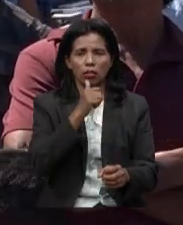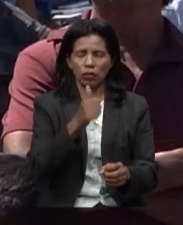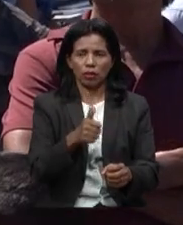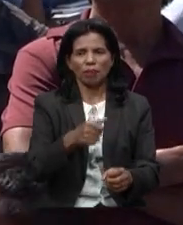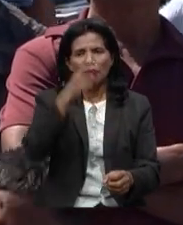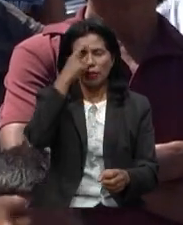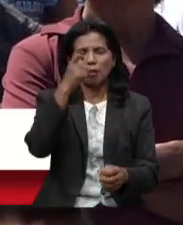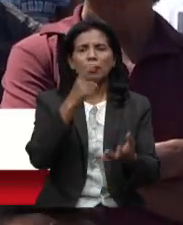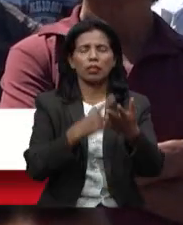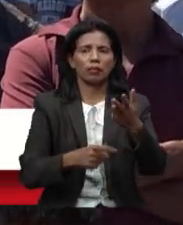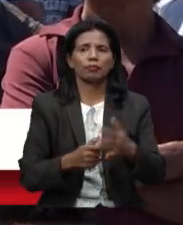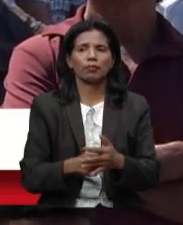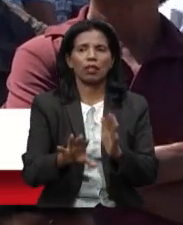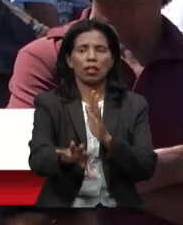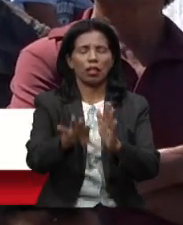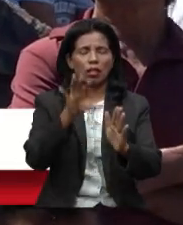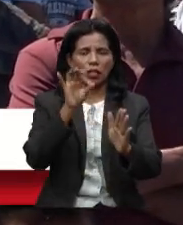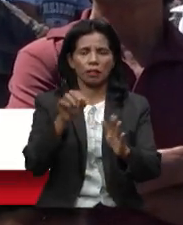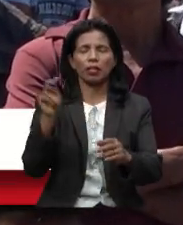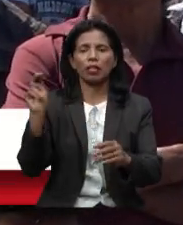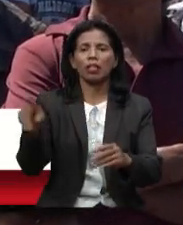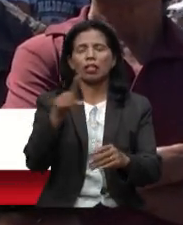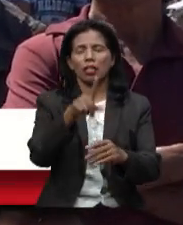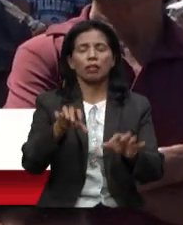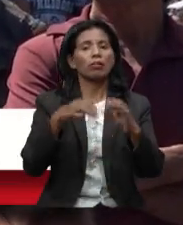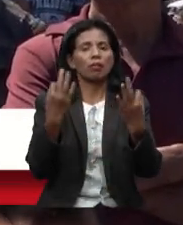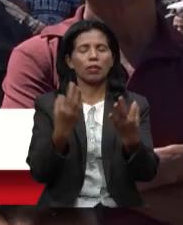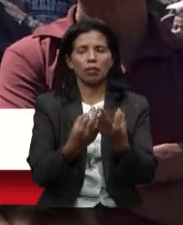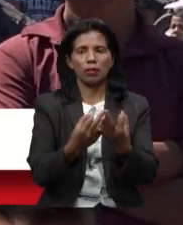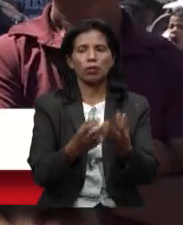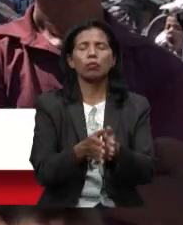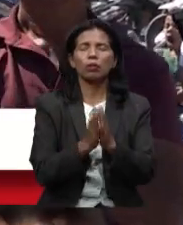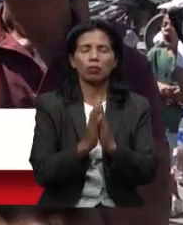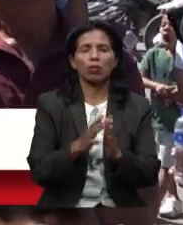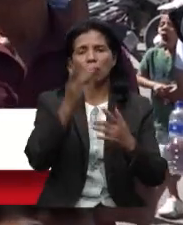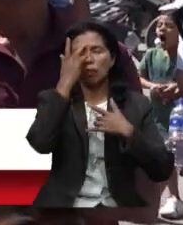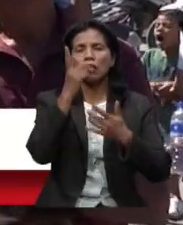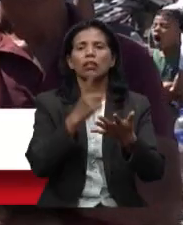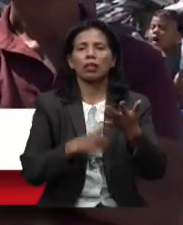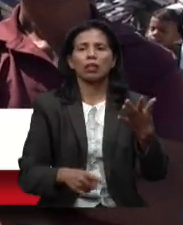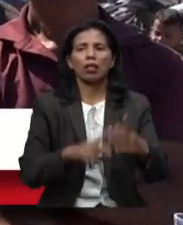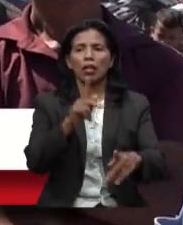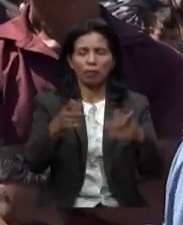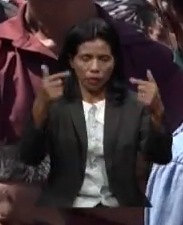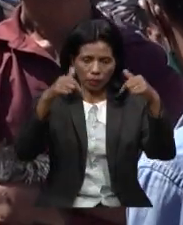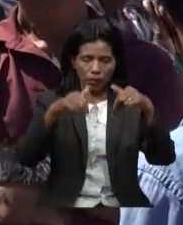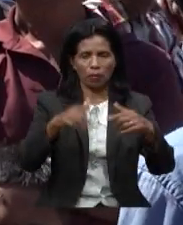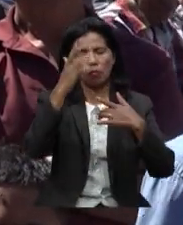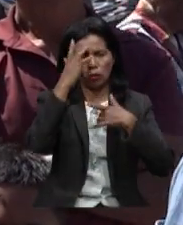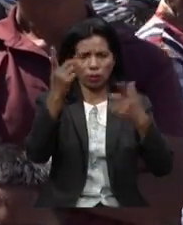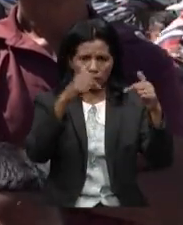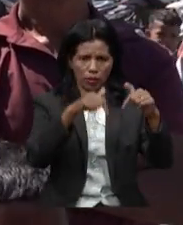tamasa, kini pali beden idane ba, Musu pali moras dia na moras ne moras saida. Ema ida mai hanene moras ma